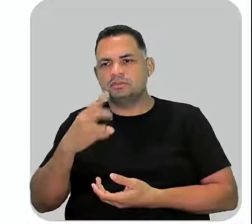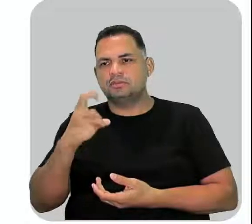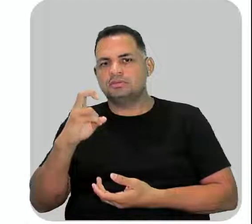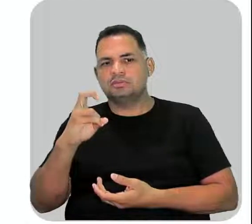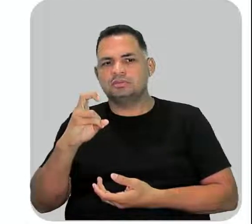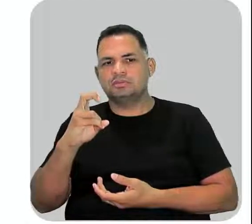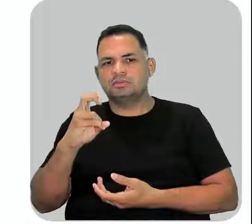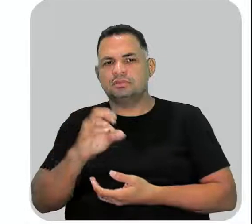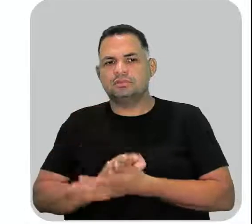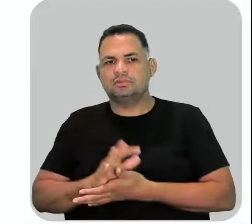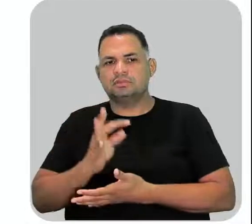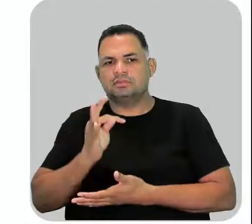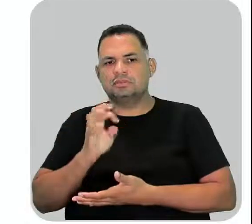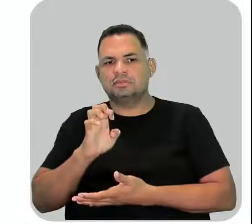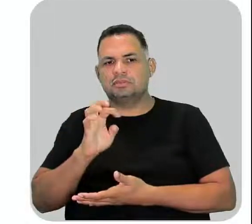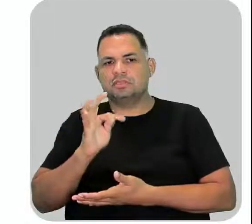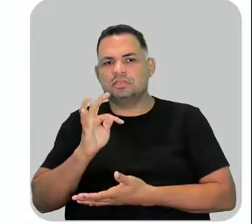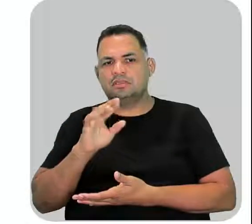2,2,5,5